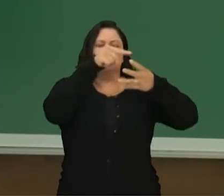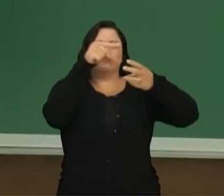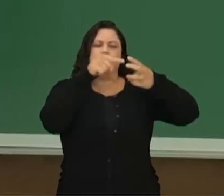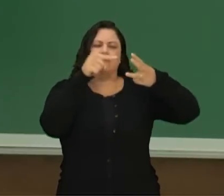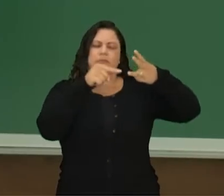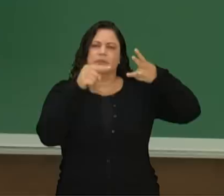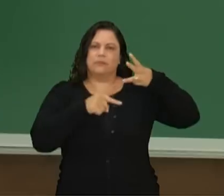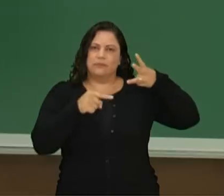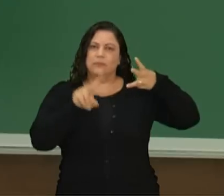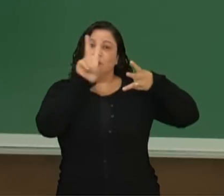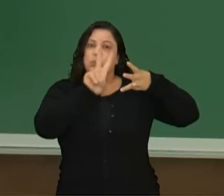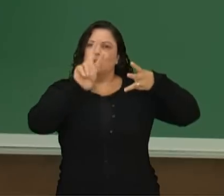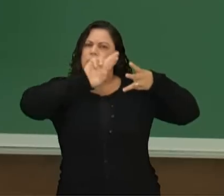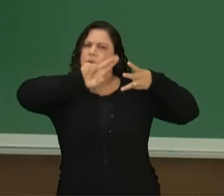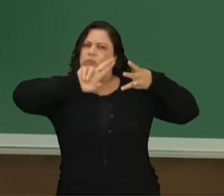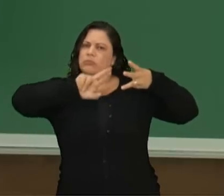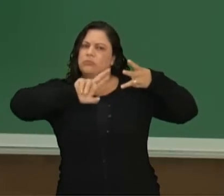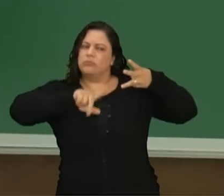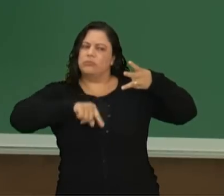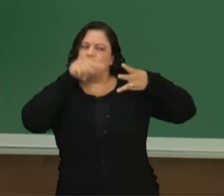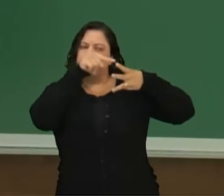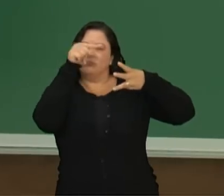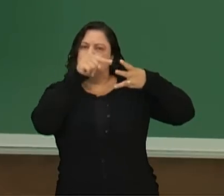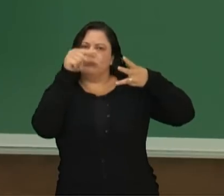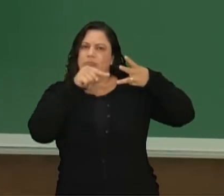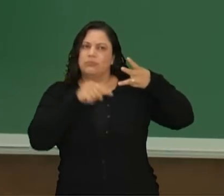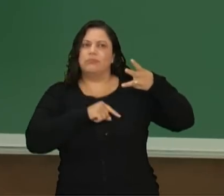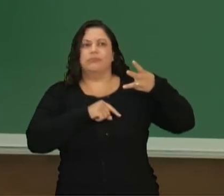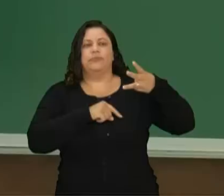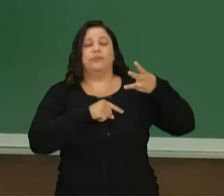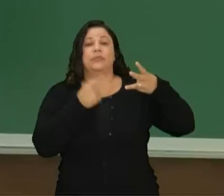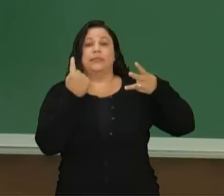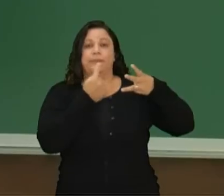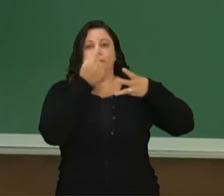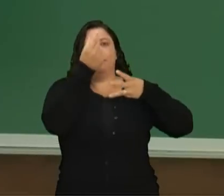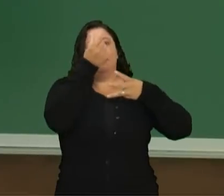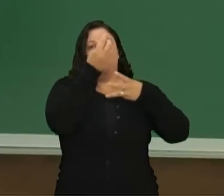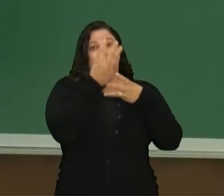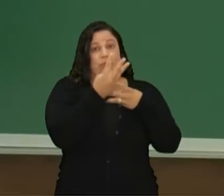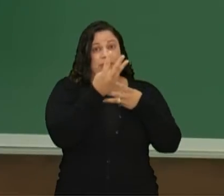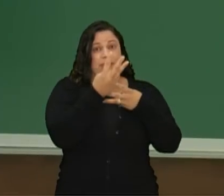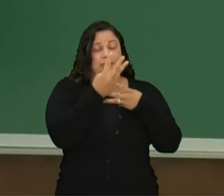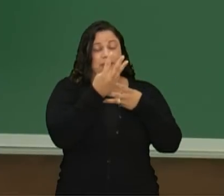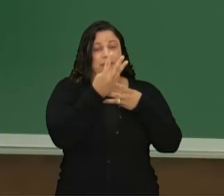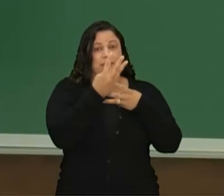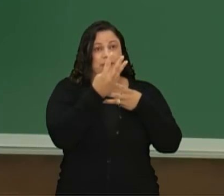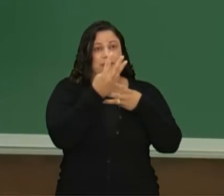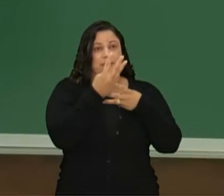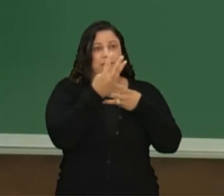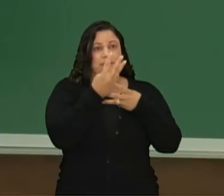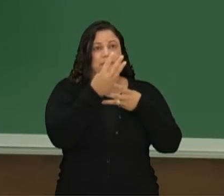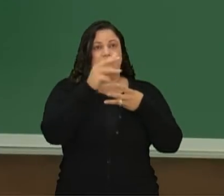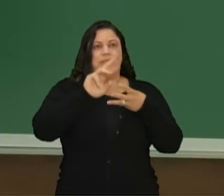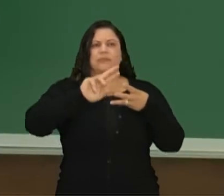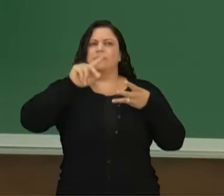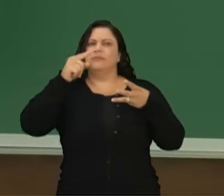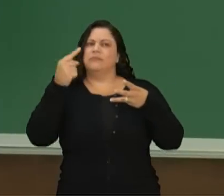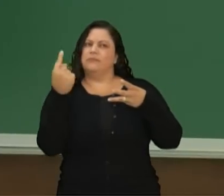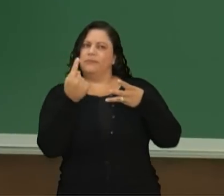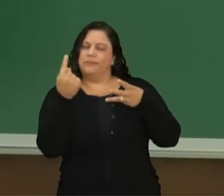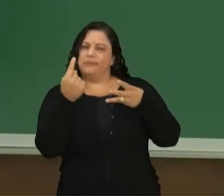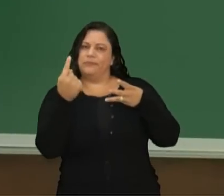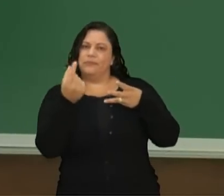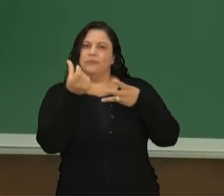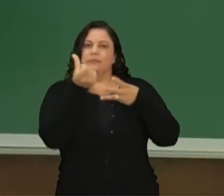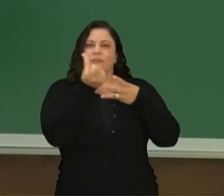diferentes. Na primeira prova, ele tirou 3 e o peso é 1. Na segunda prova, ele tirou 6